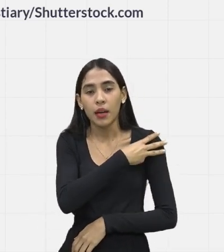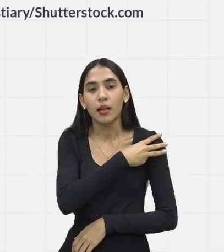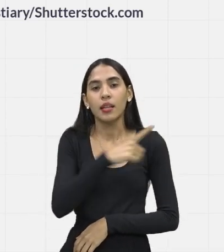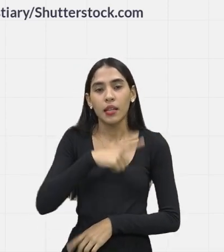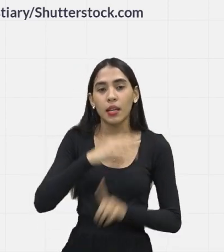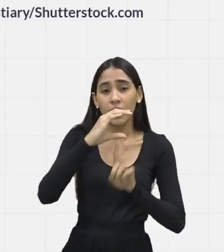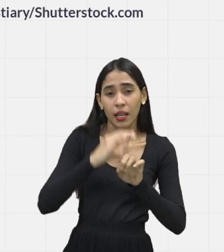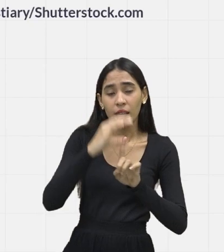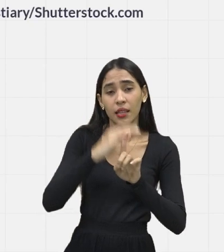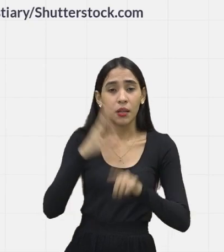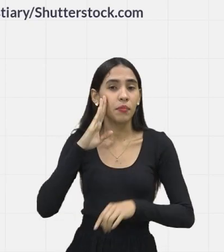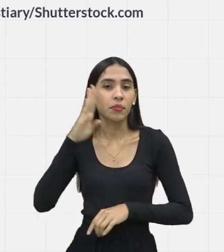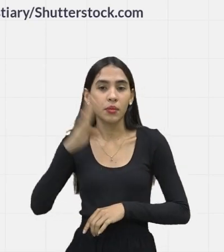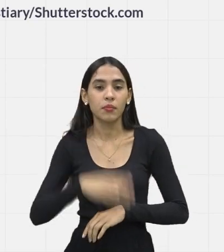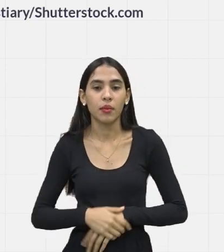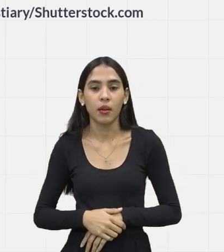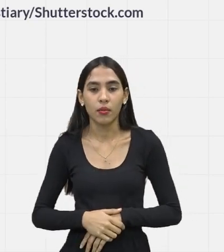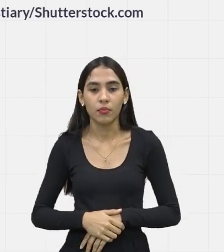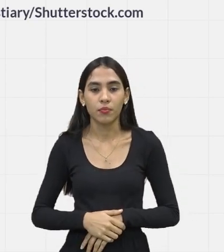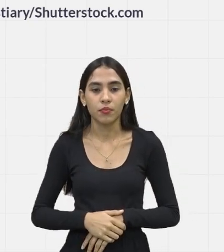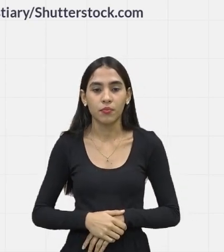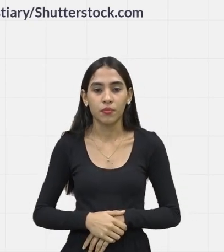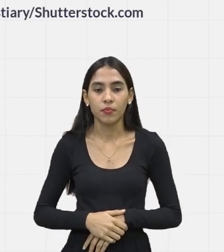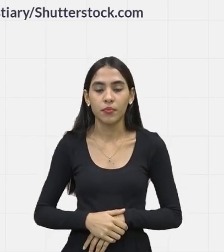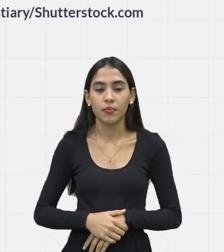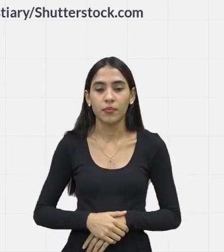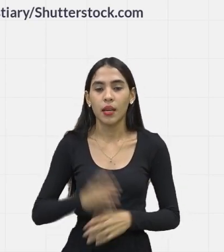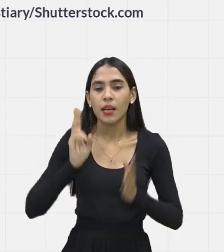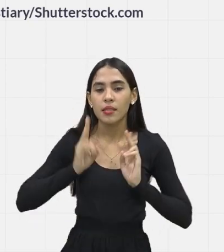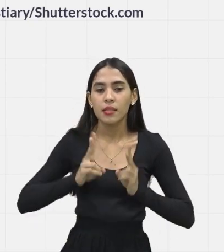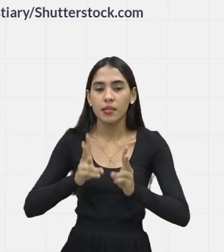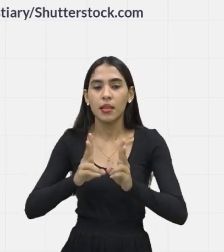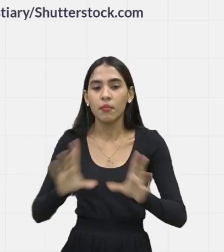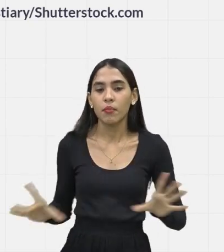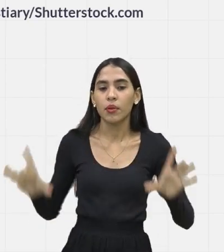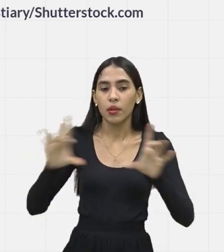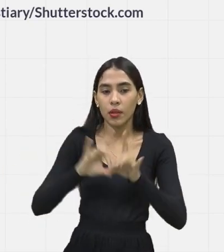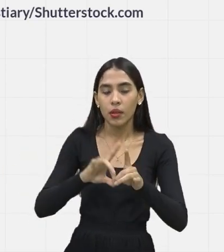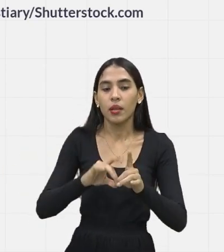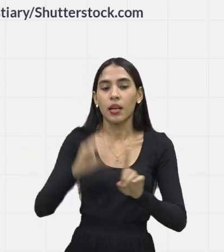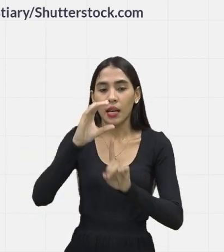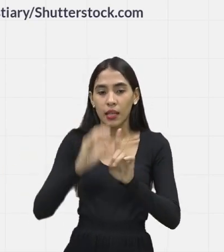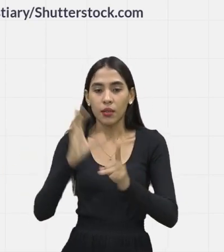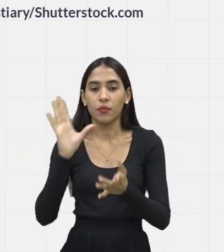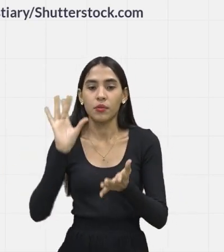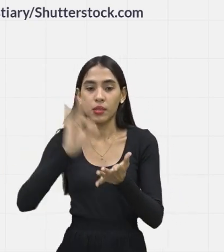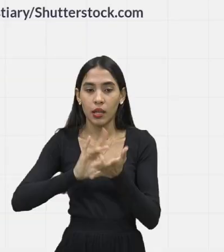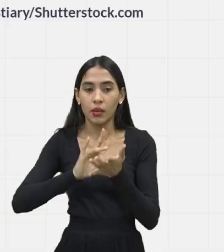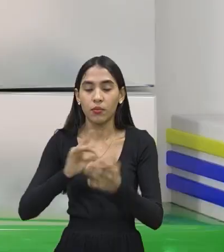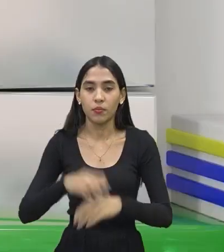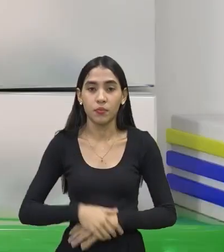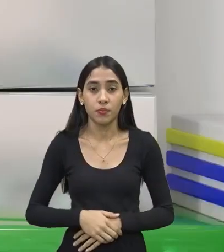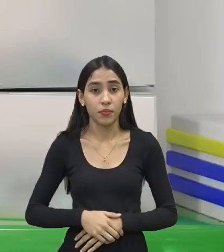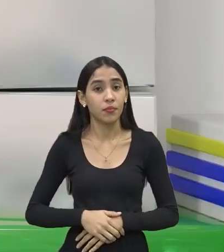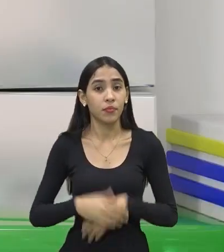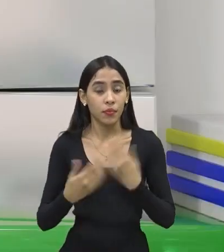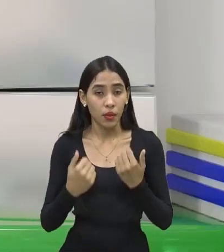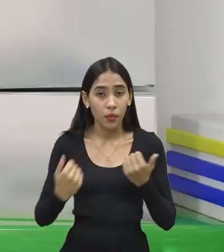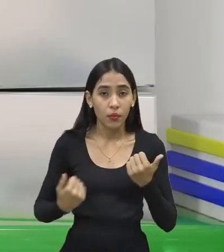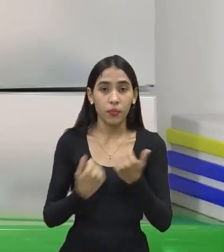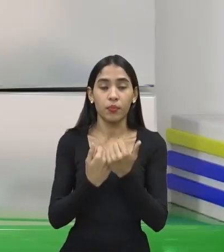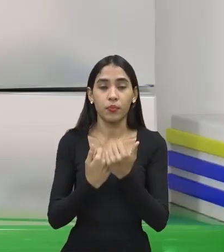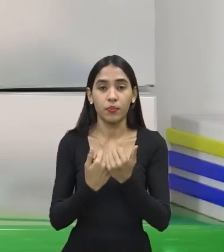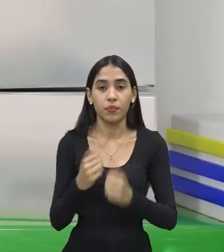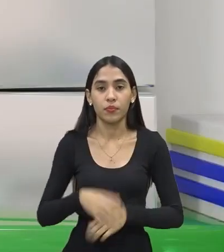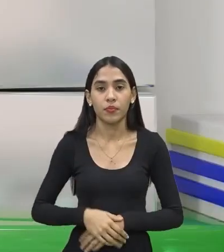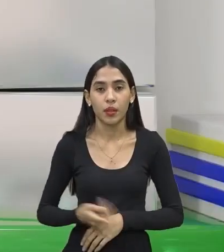correspondência ao calendário oficial da rede estadual de ensino. Então, só reforçando, né? Nós temos uma